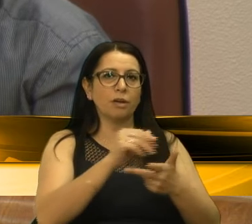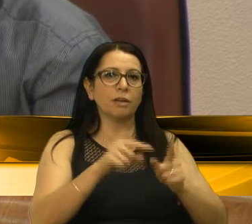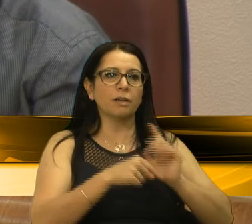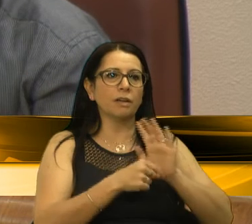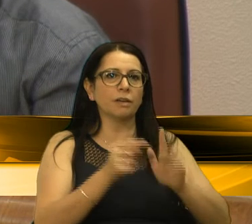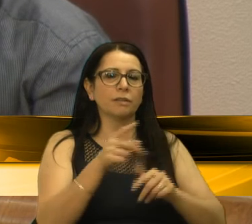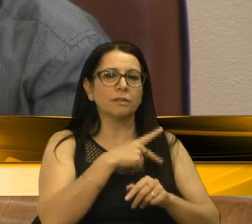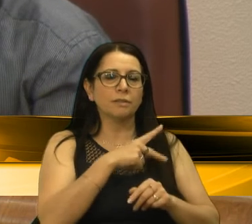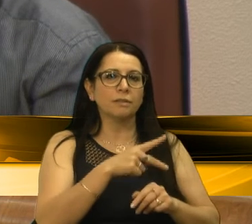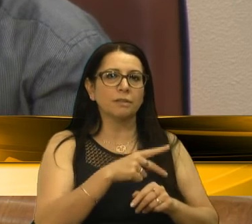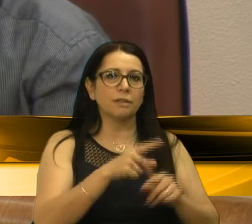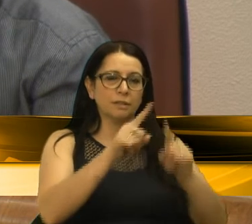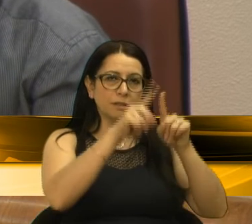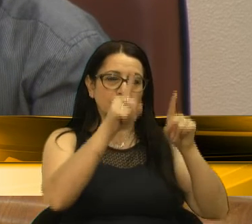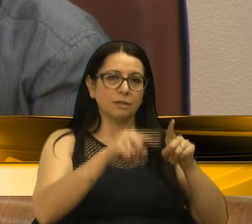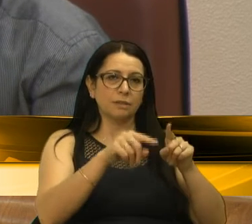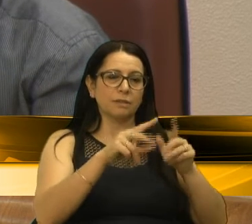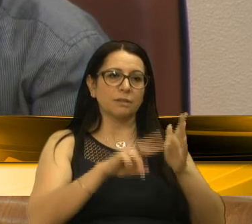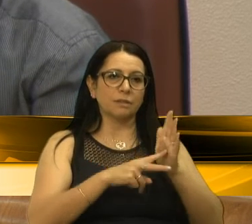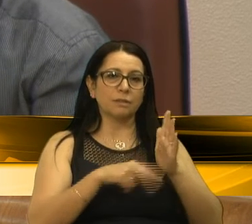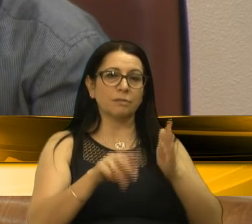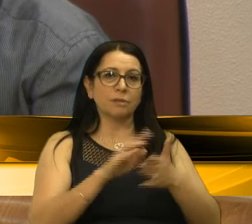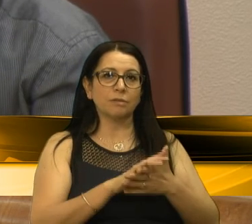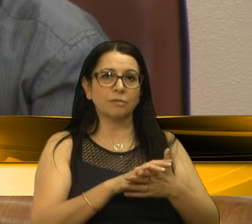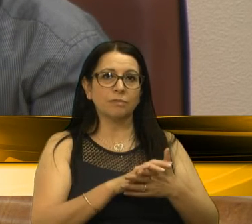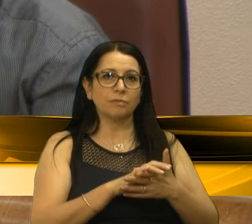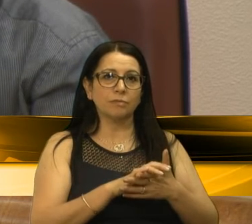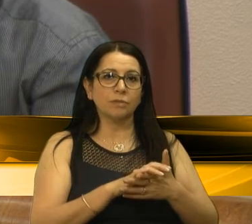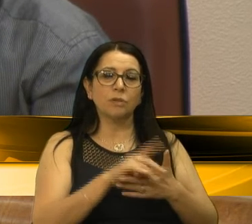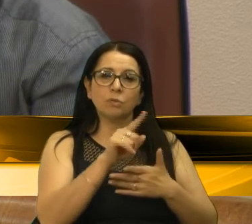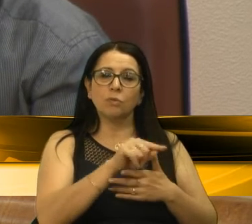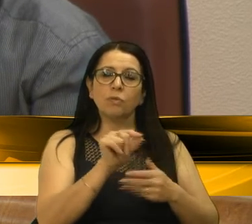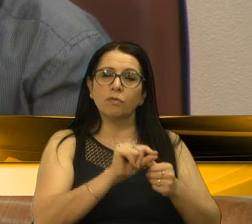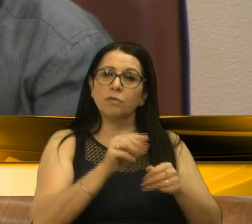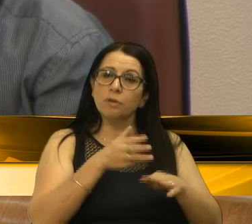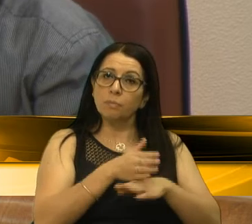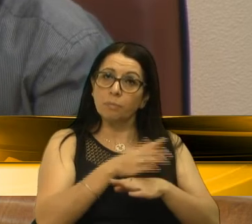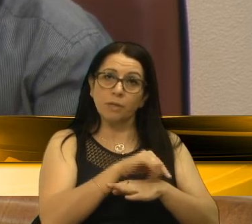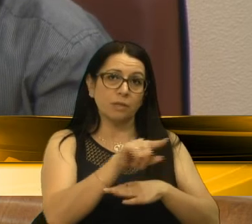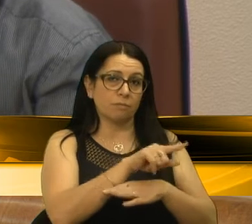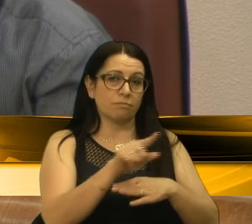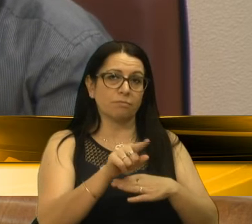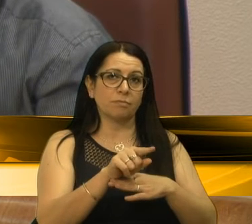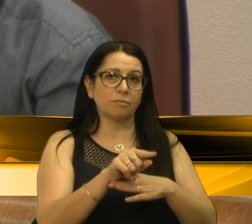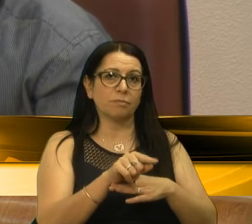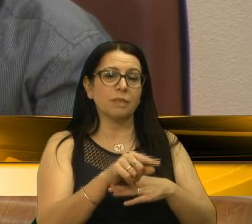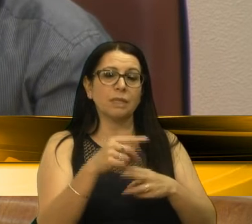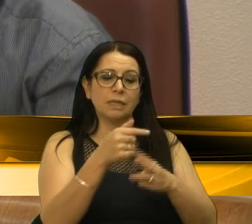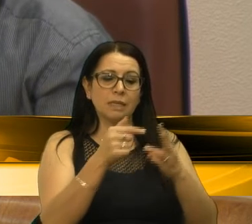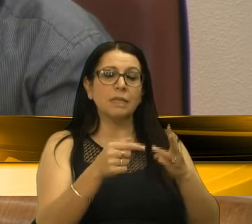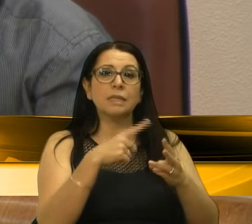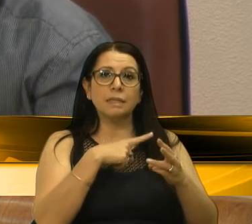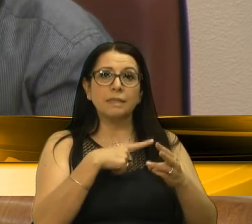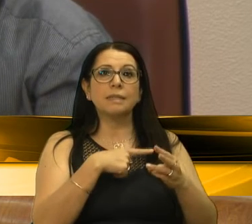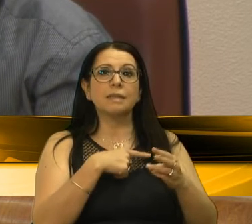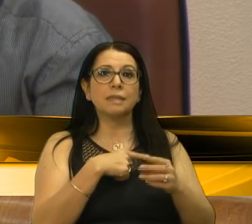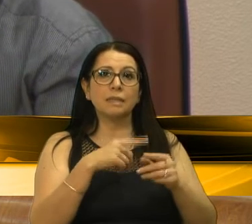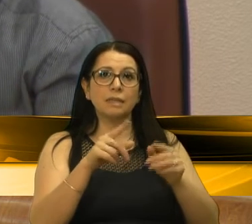presidente do Sinserv, porque os assentos do Conselho Municipal, do qual a Fernanda fazia parte, e o Alexandre fazia parte, eram assentos do